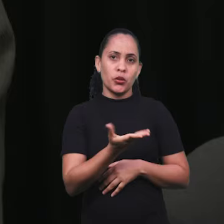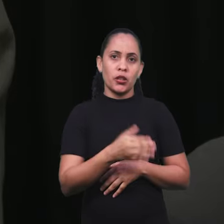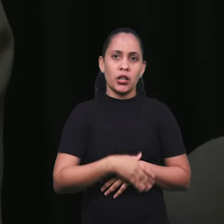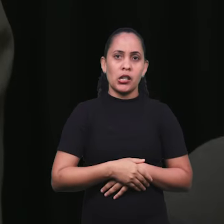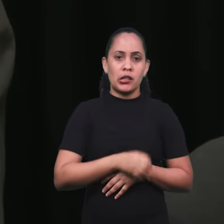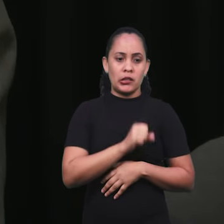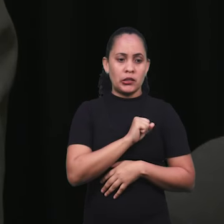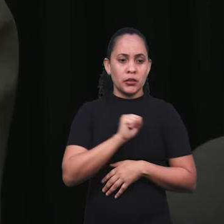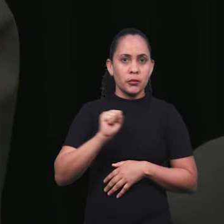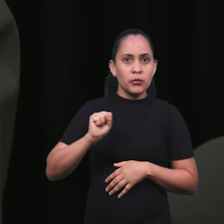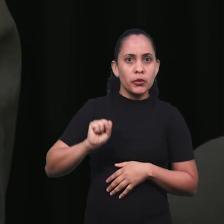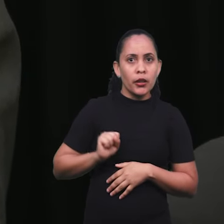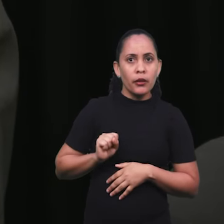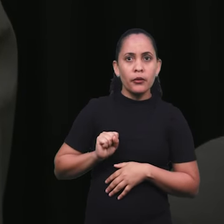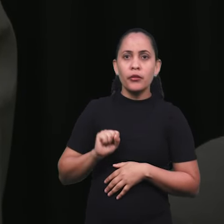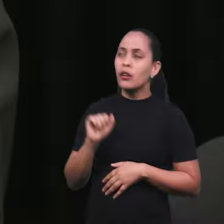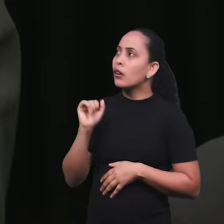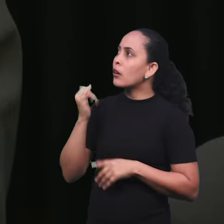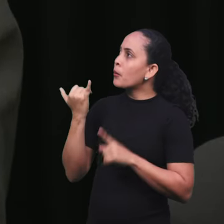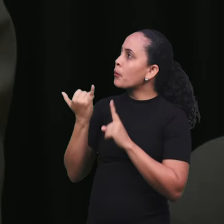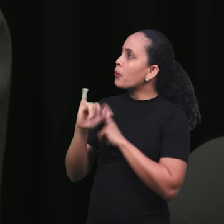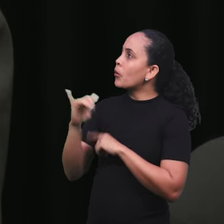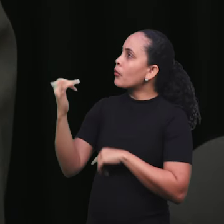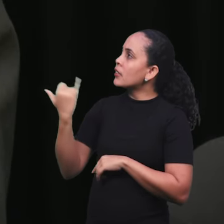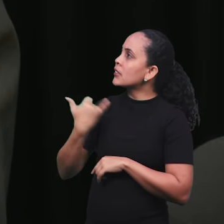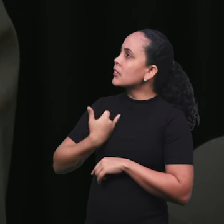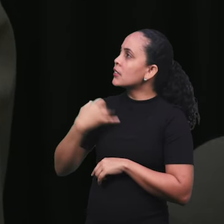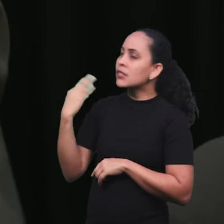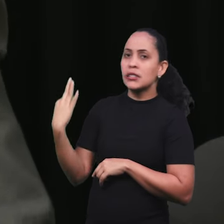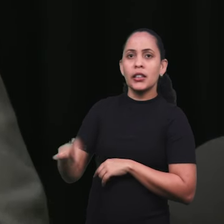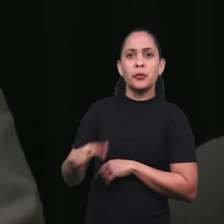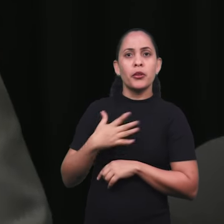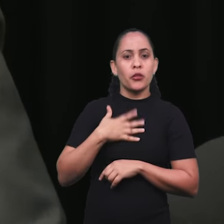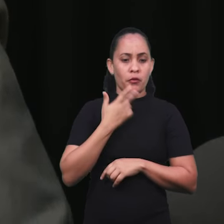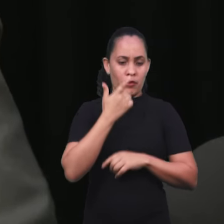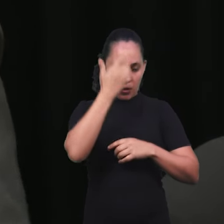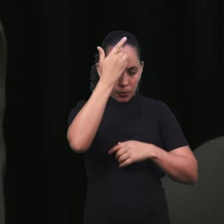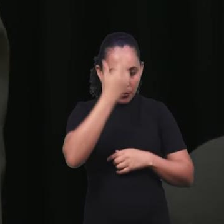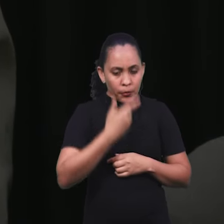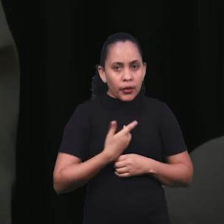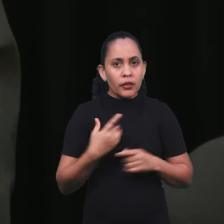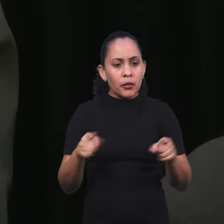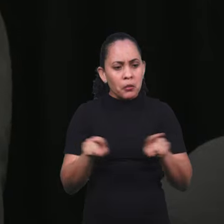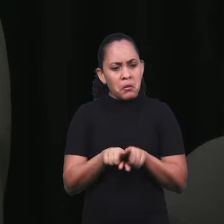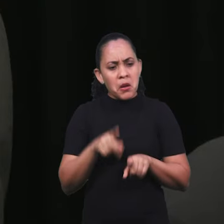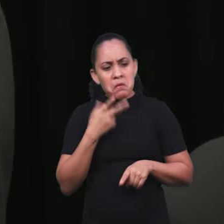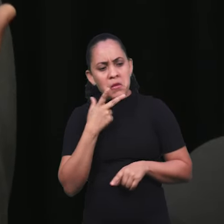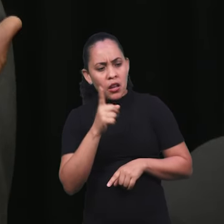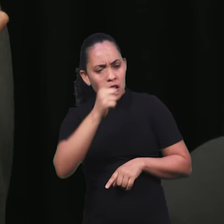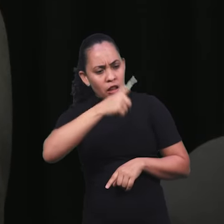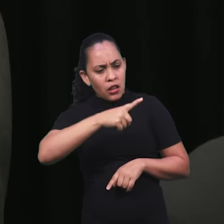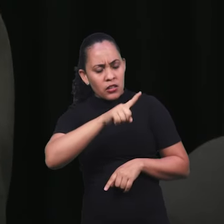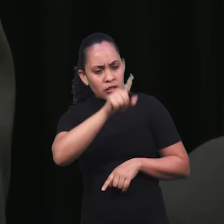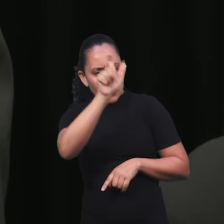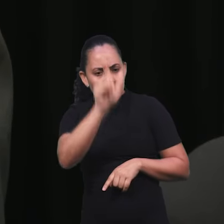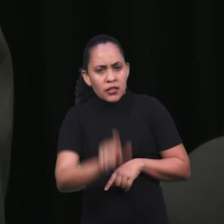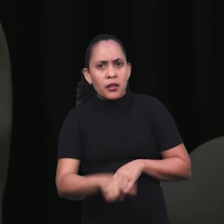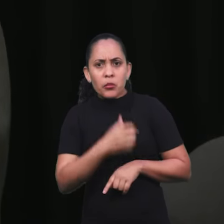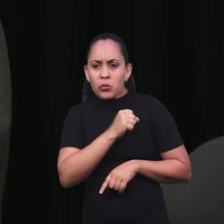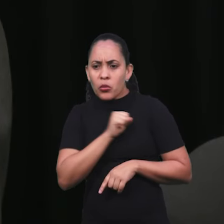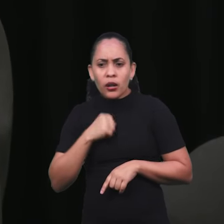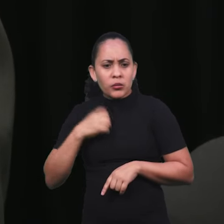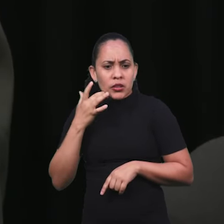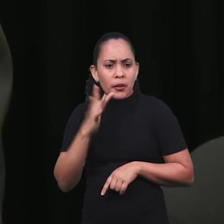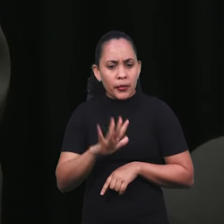menino Samuel, né, vai entregar uma profecia houve uma profecia que ele não tinha, certamente, eu falo de mim mesmo agora, ele não tinha a menor